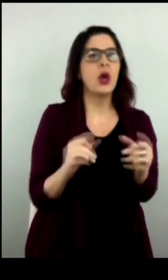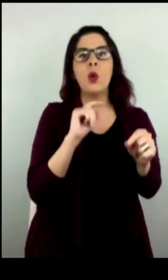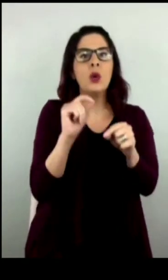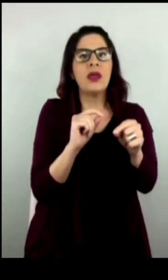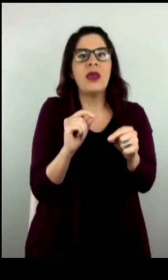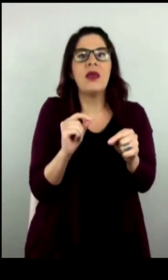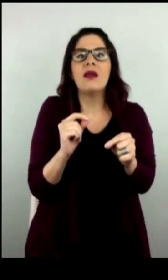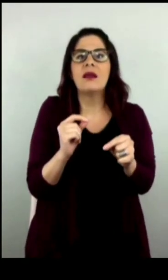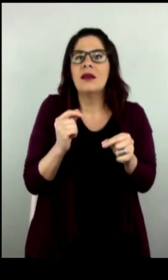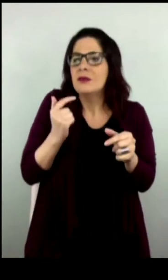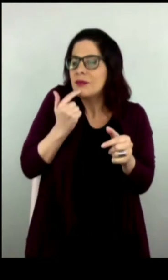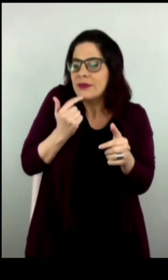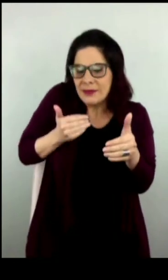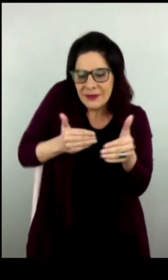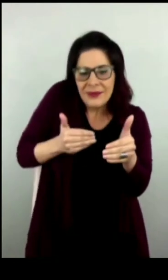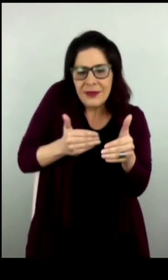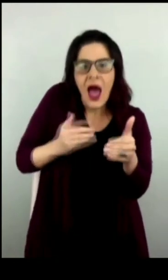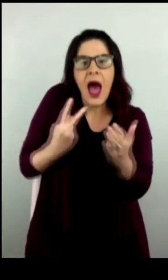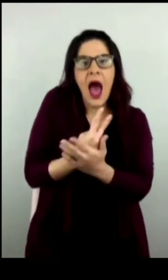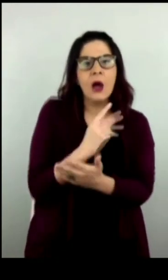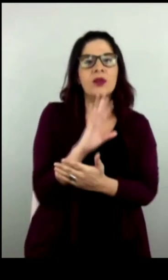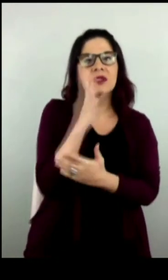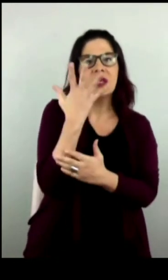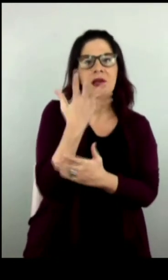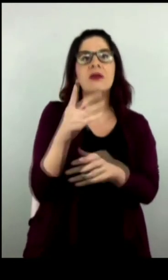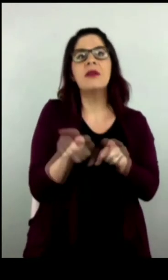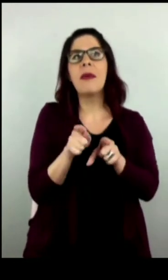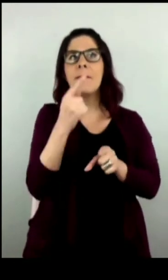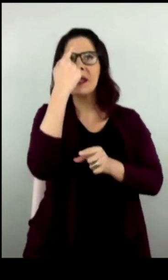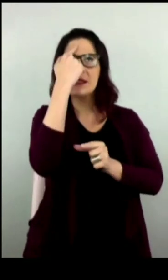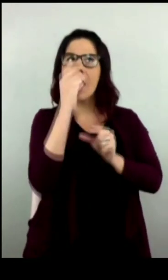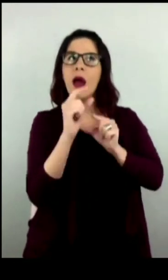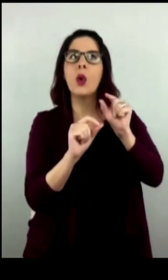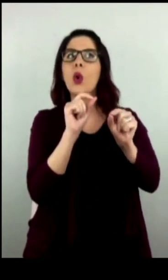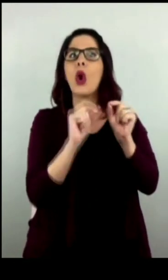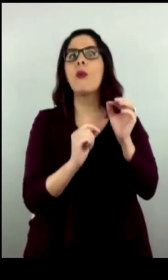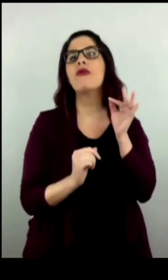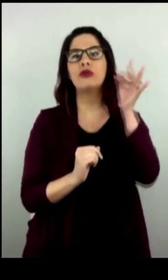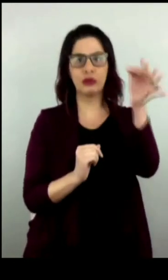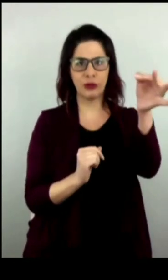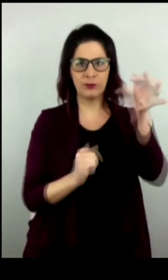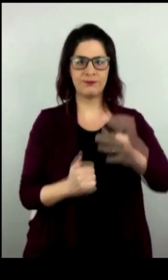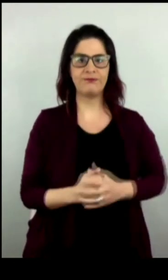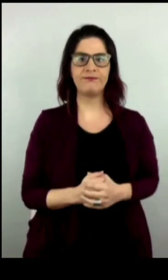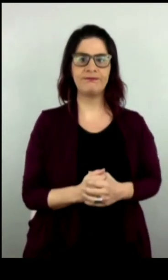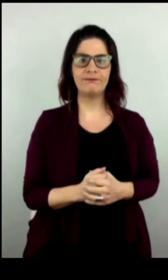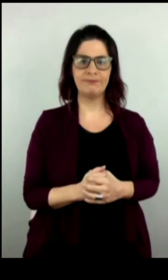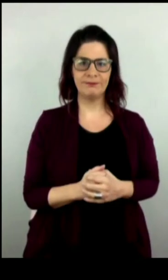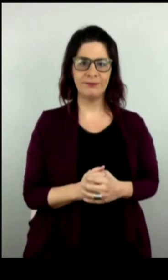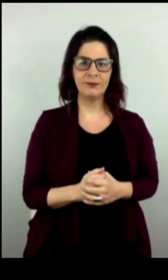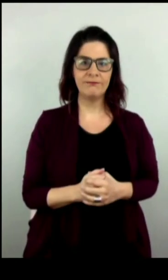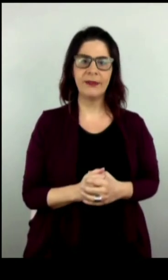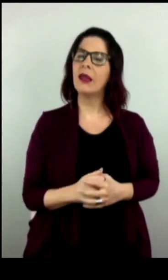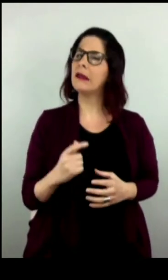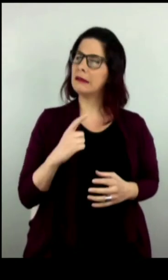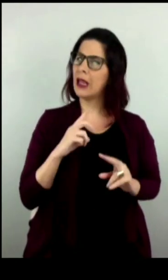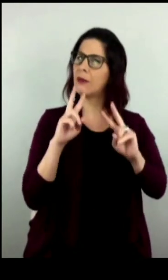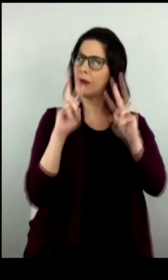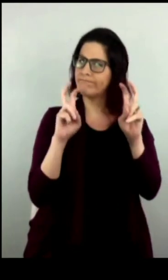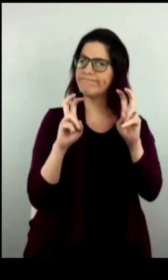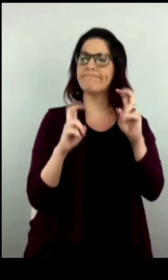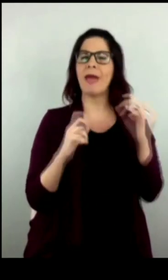para o seu futuro. Uma questão, de certa maneira, perpassa todas as mesas, como vocês vão perceber: a questão da importância